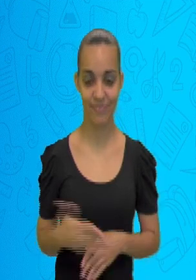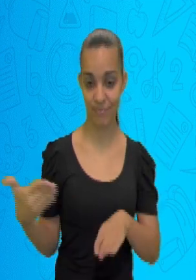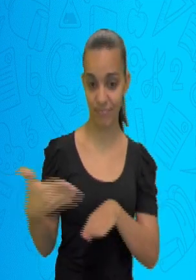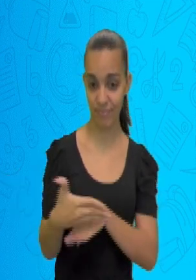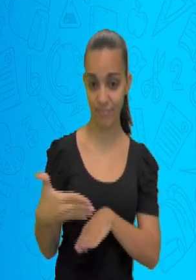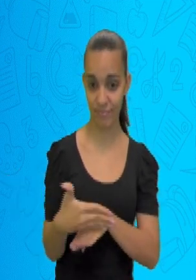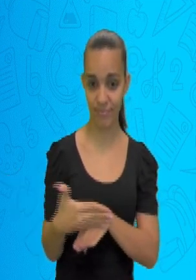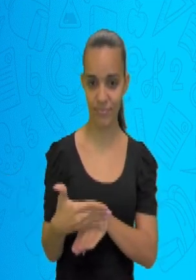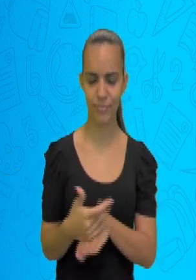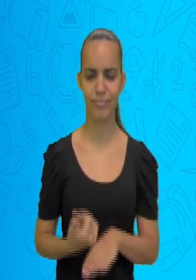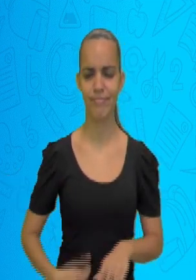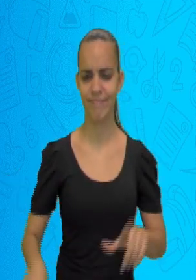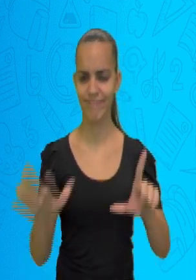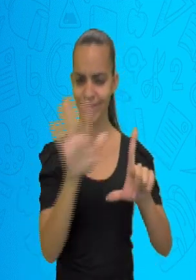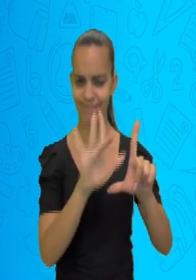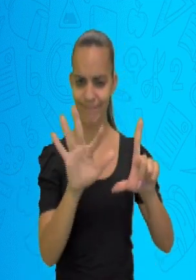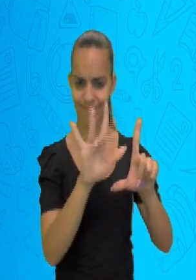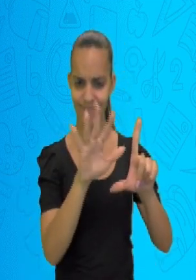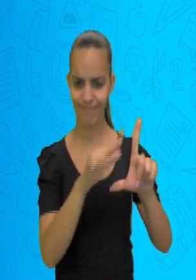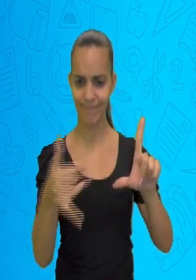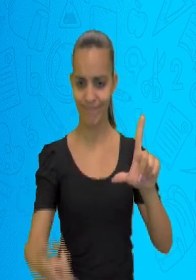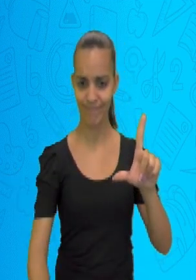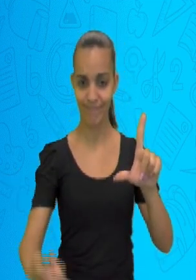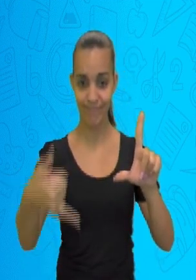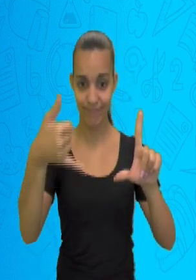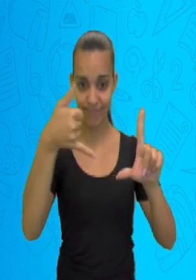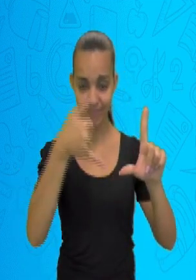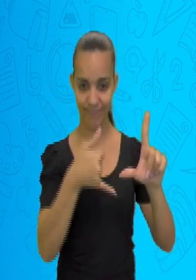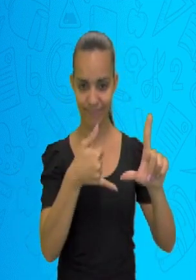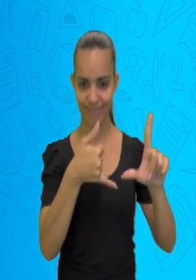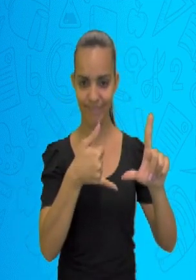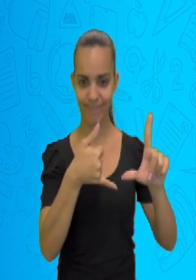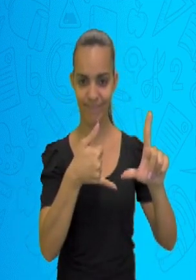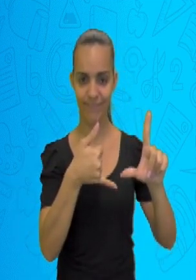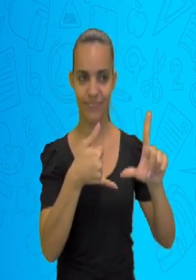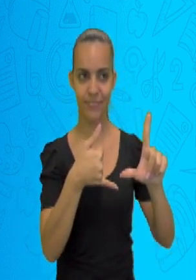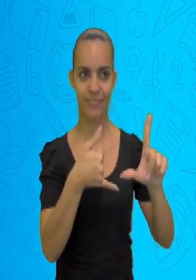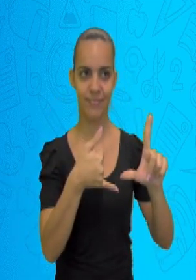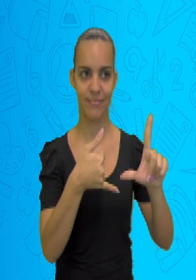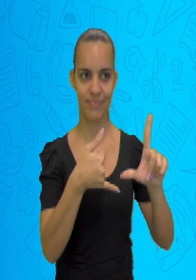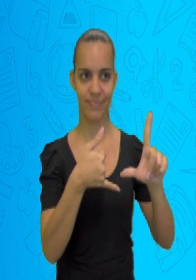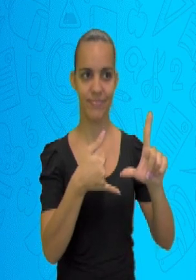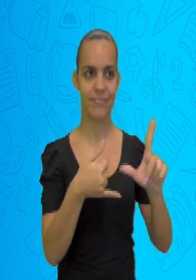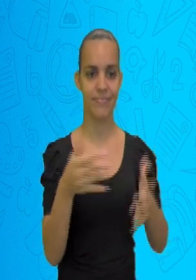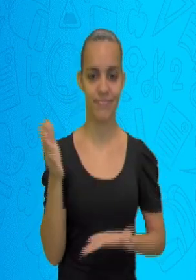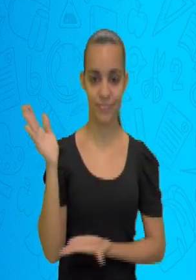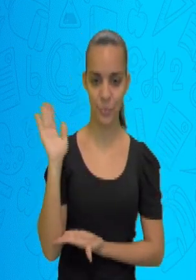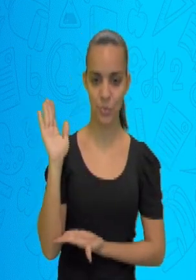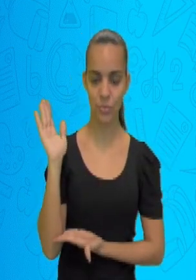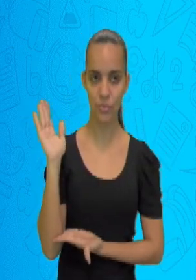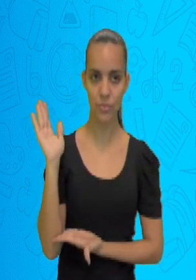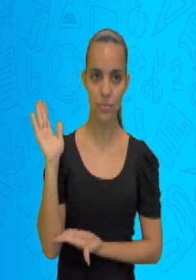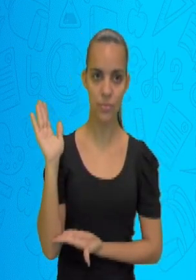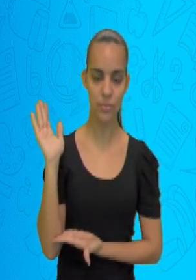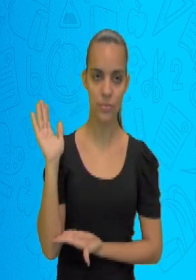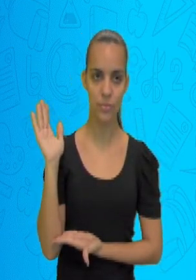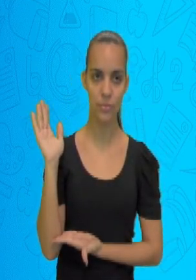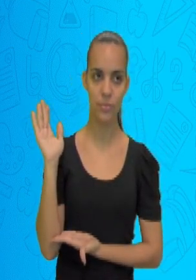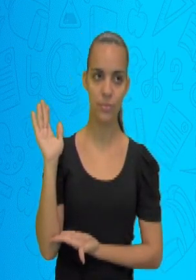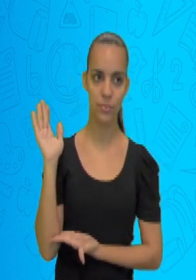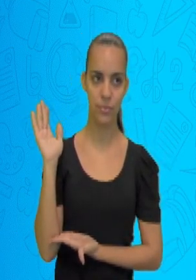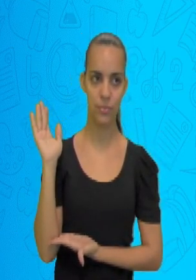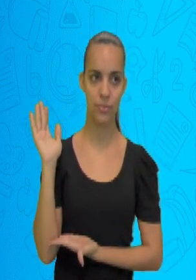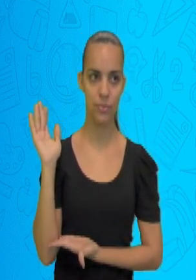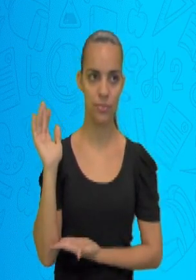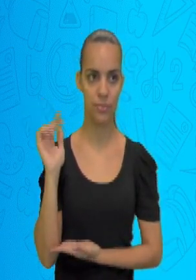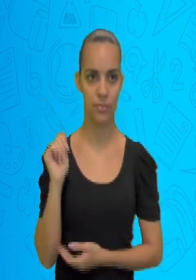nossa plataforma SMED GV, basta apontar a câmera do seu celular para a imagem que